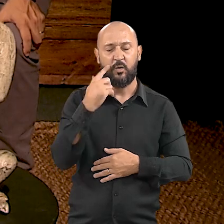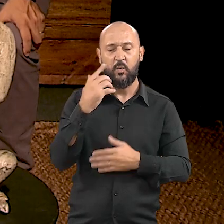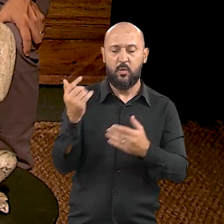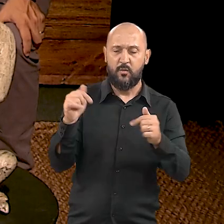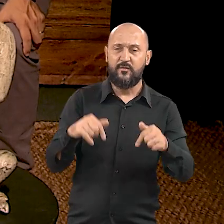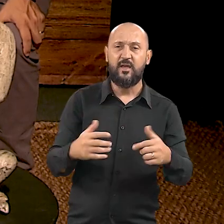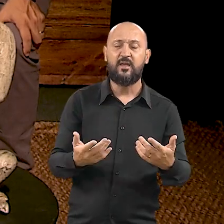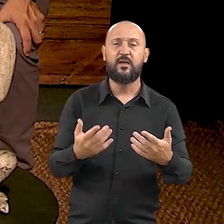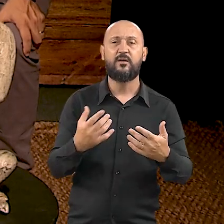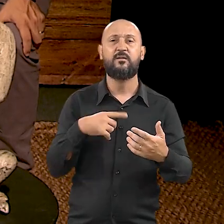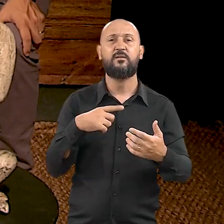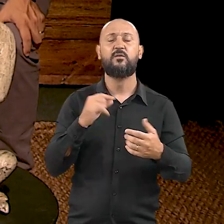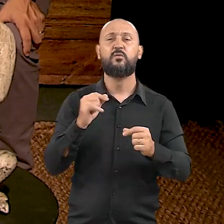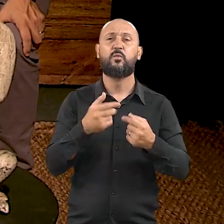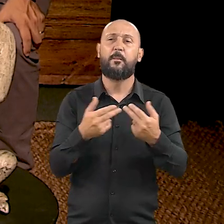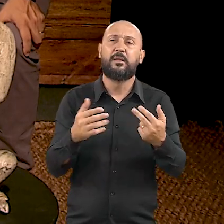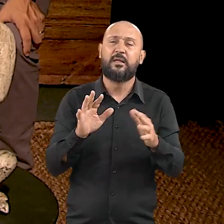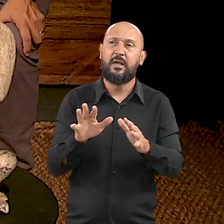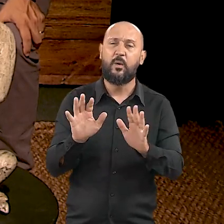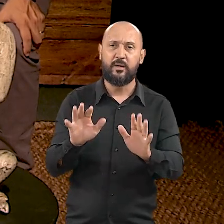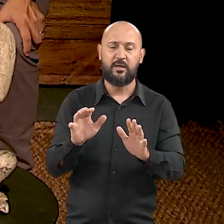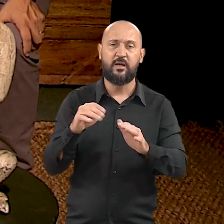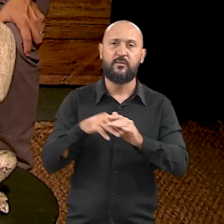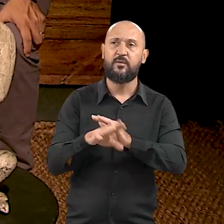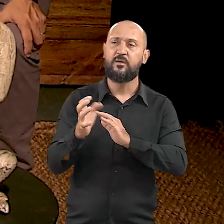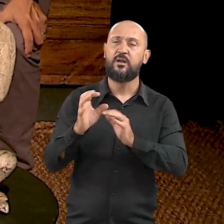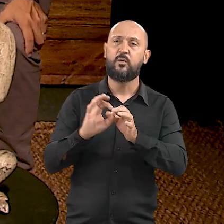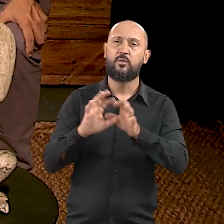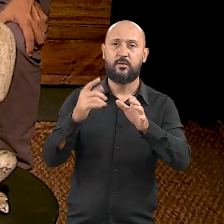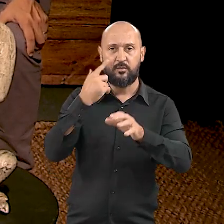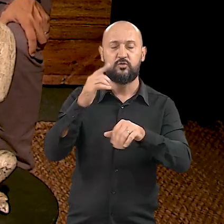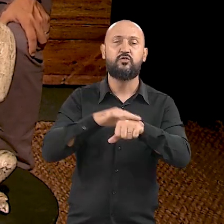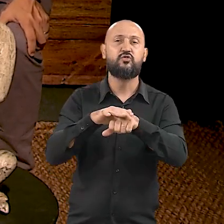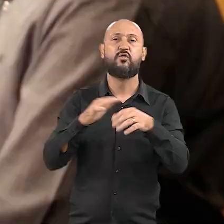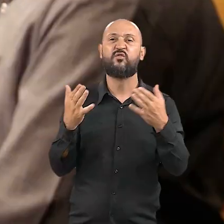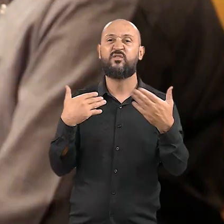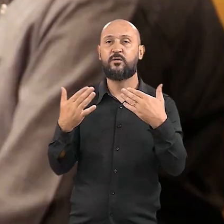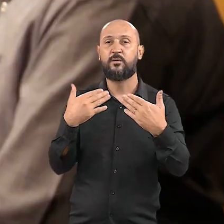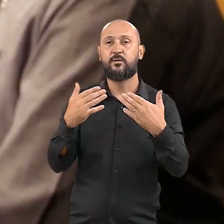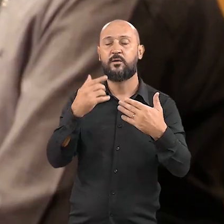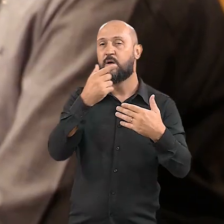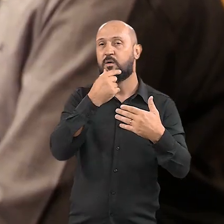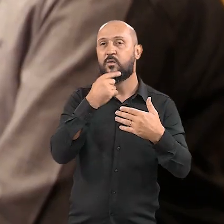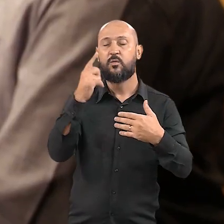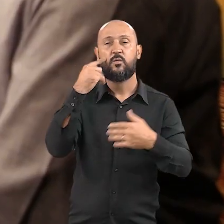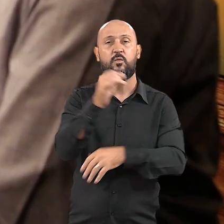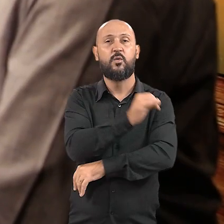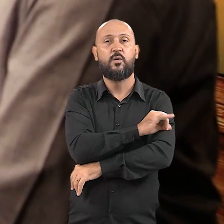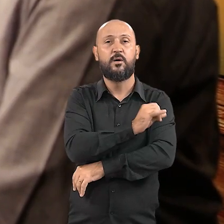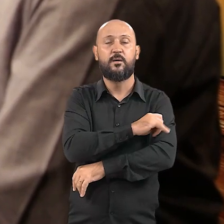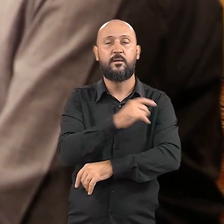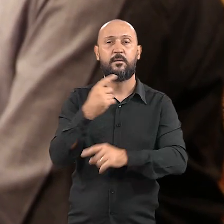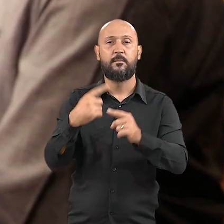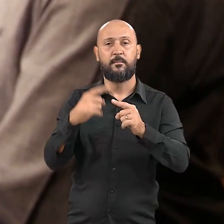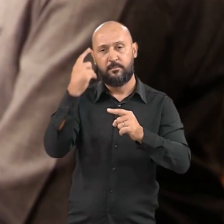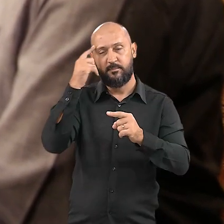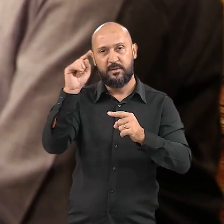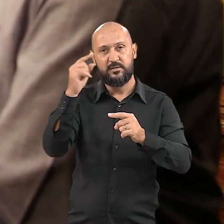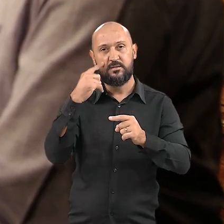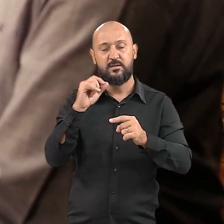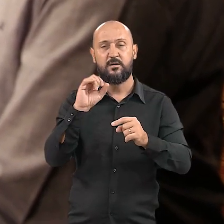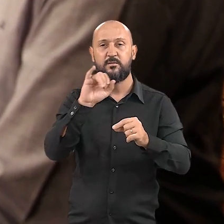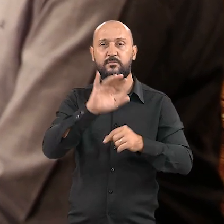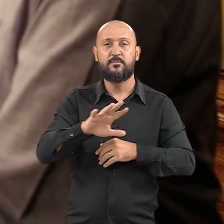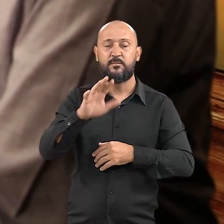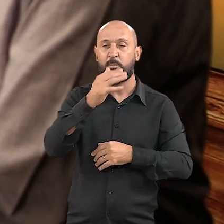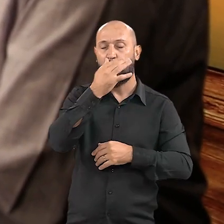Barros. Falei, Tiago, estou com um material aqui, eu queria autorizar. Ele falou, eu vou falar lá com o cara do Rio de Janeiro, achando que era da produtora que tem